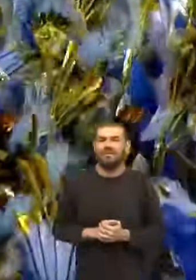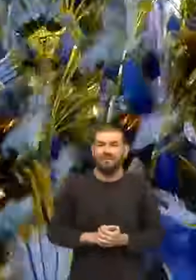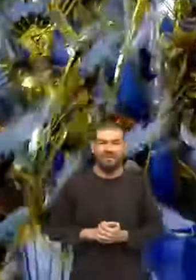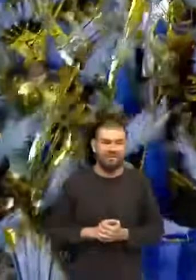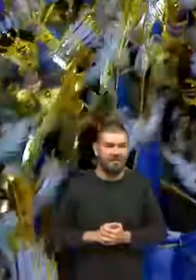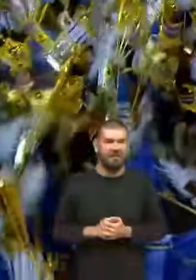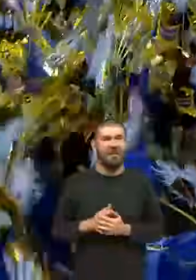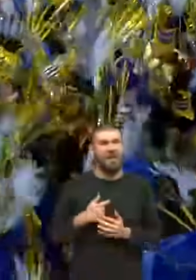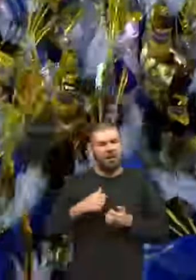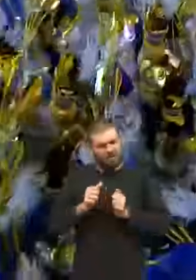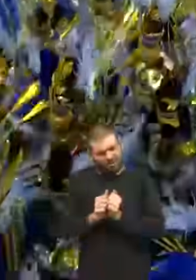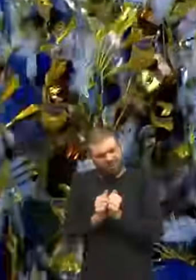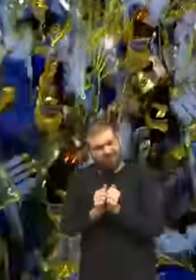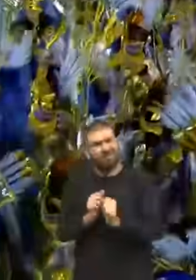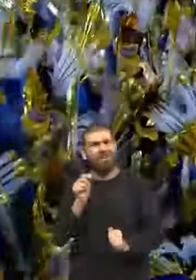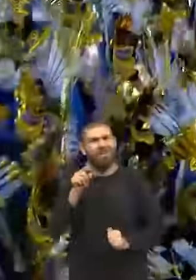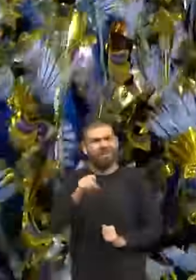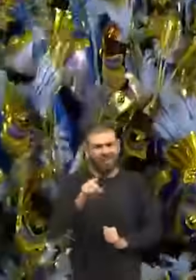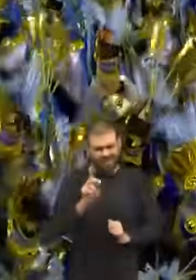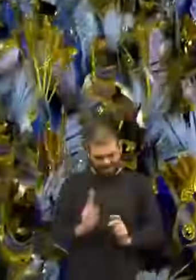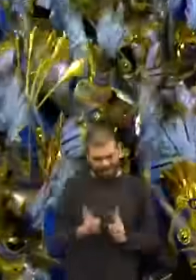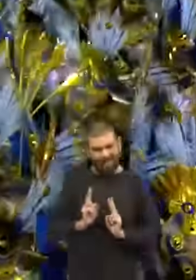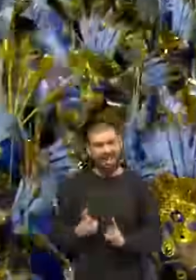chão. Tira o céu do chão.